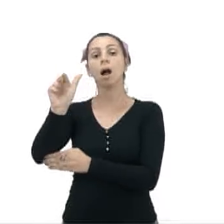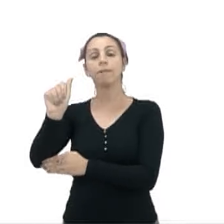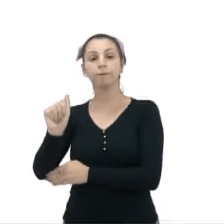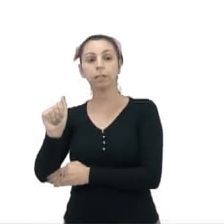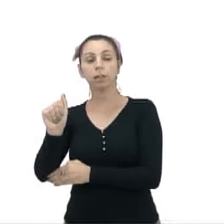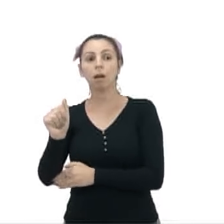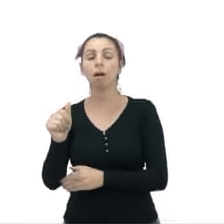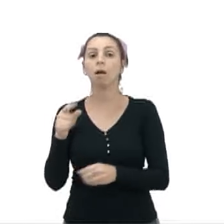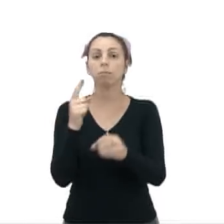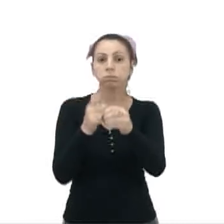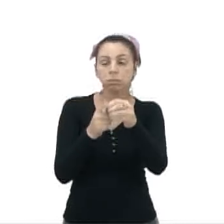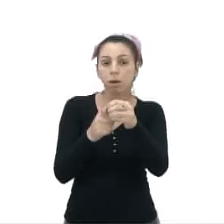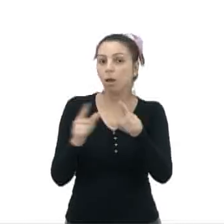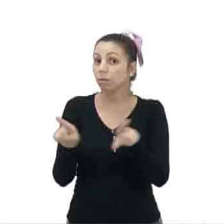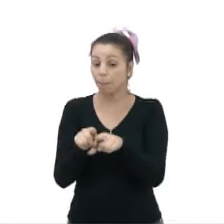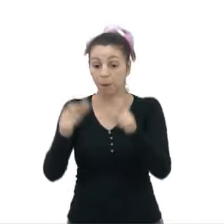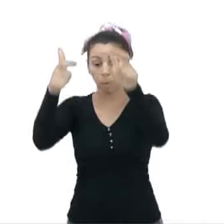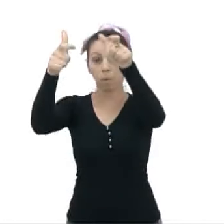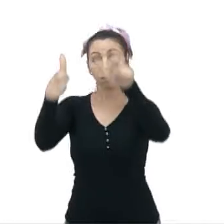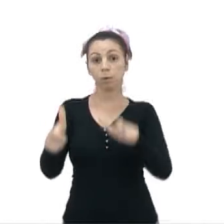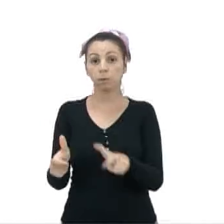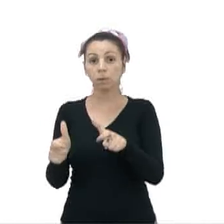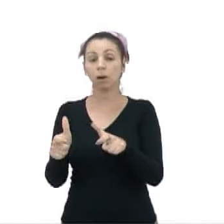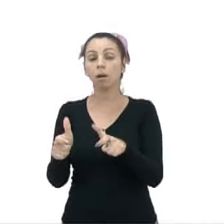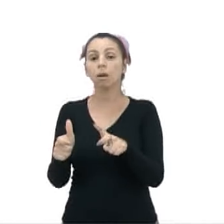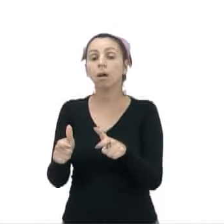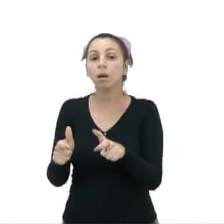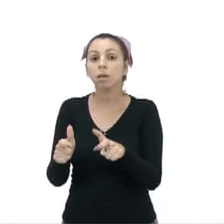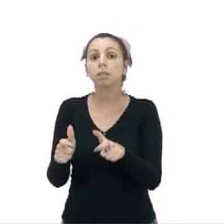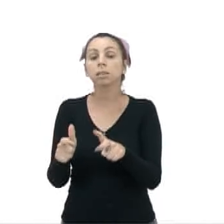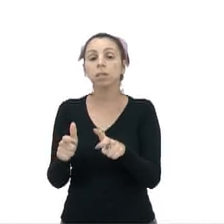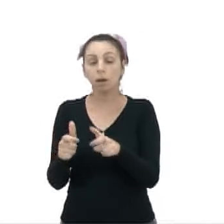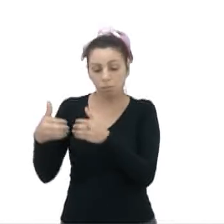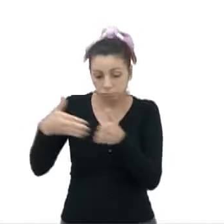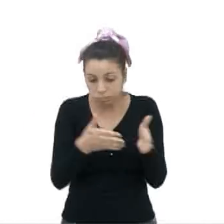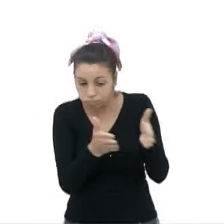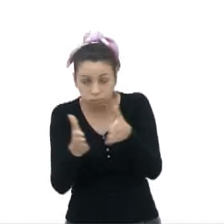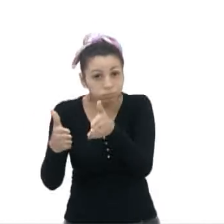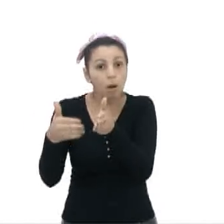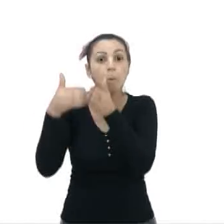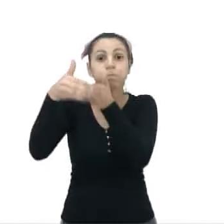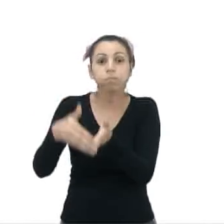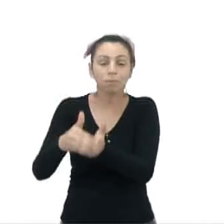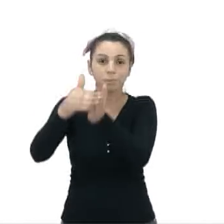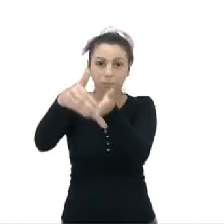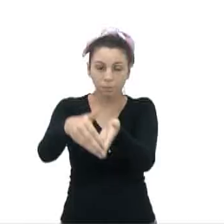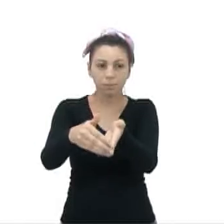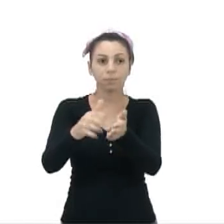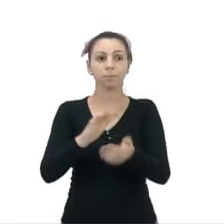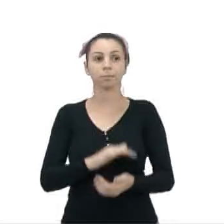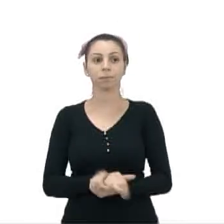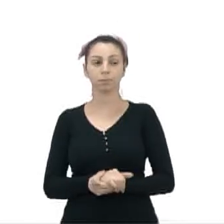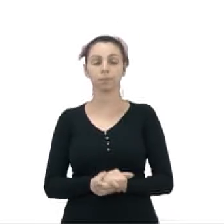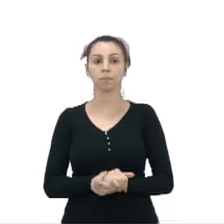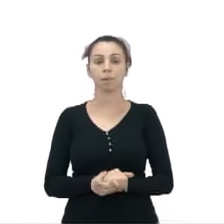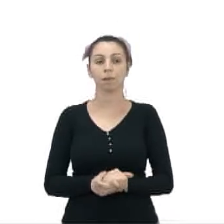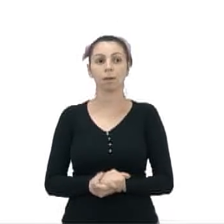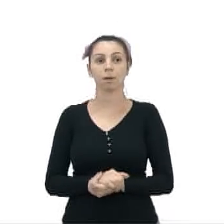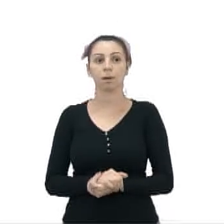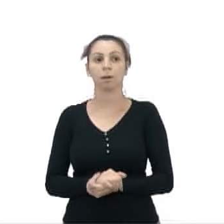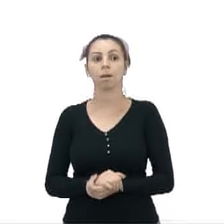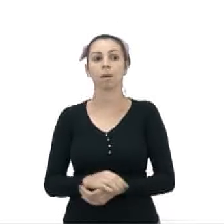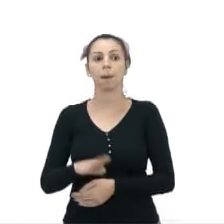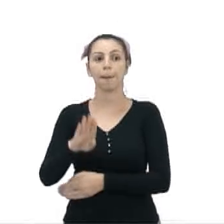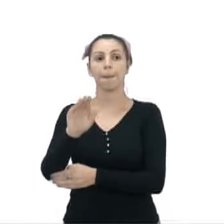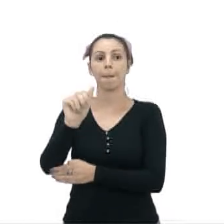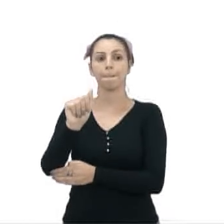é um dos locais que a gente tem, que foram traçados as rotas marítimas. Bartolomeu Dias faz